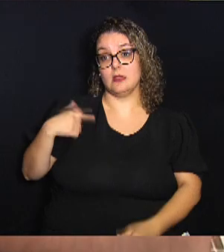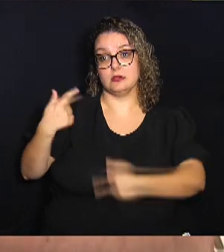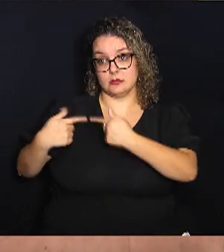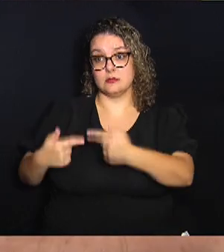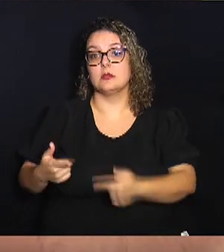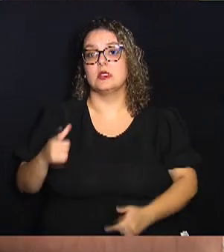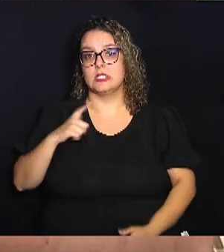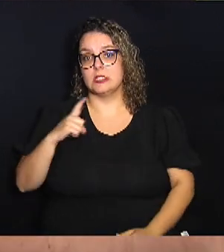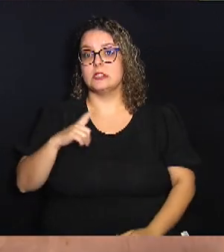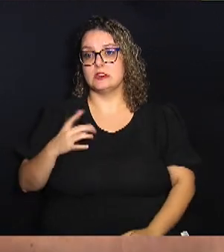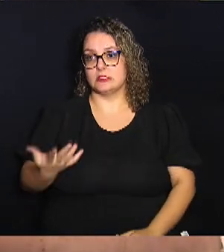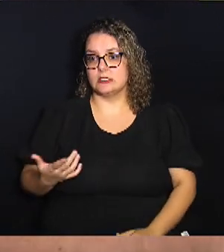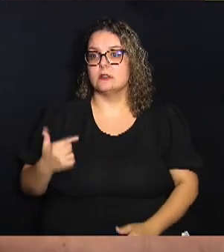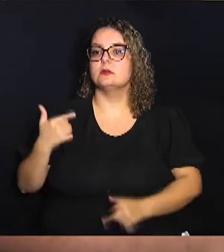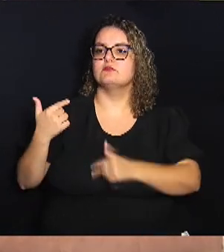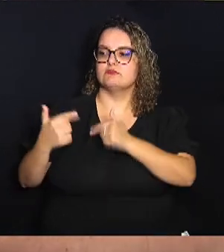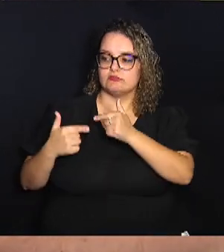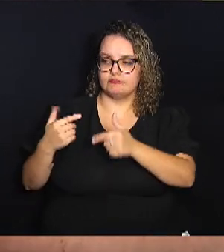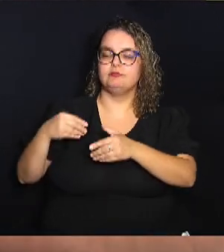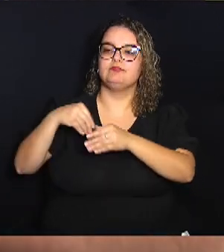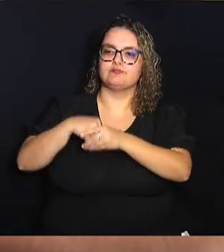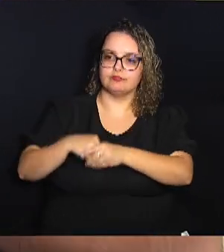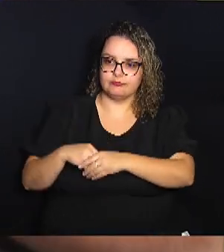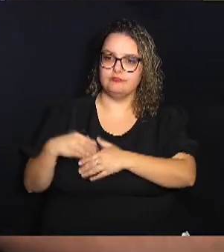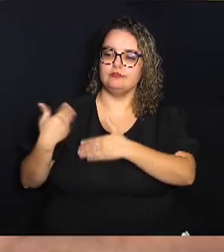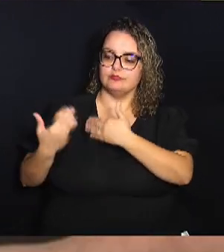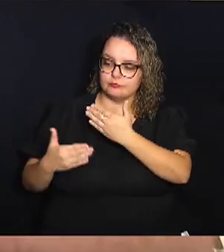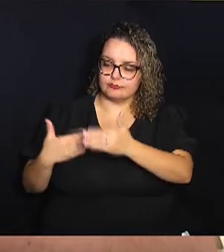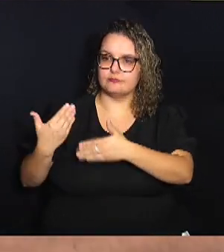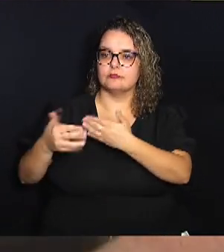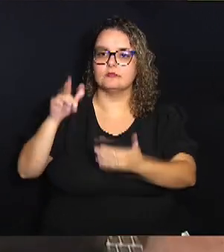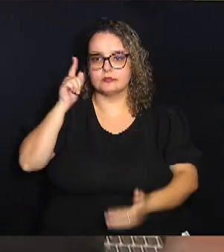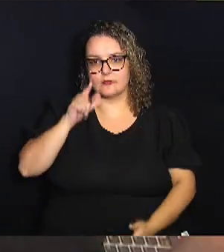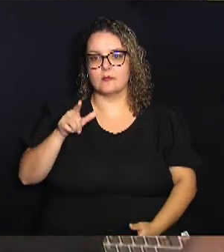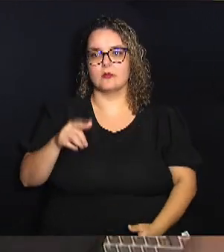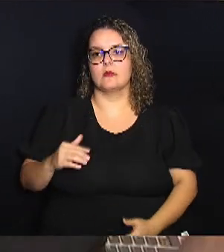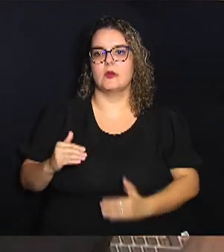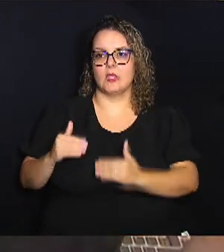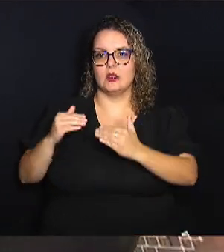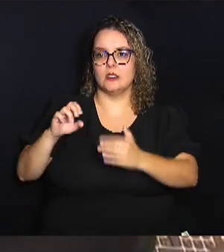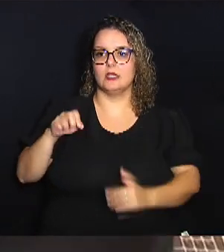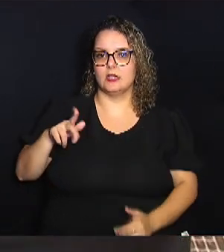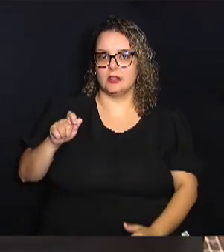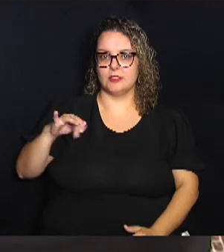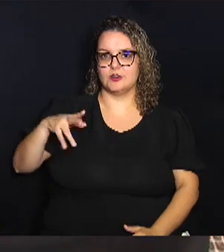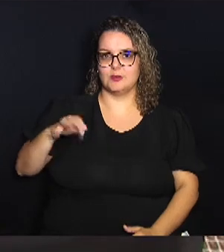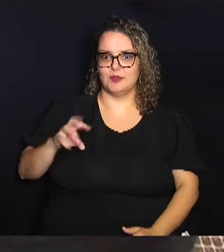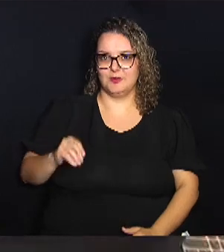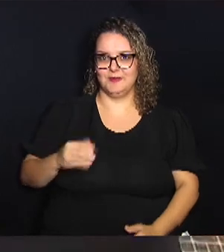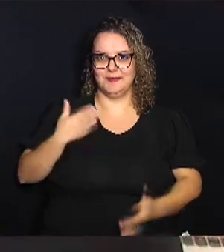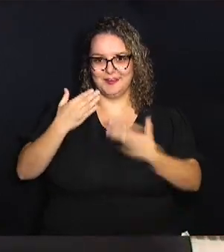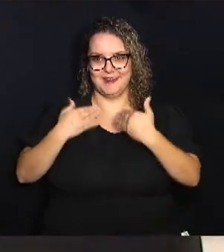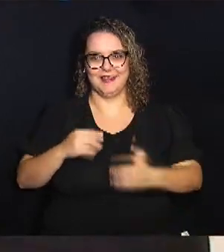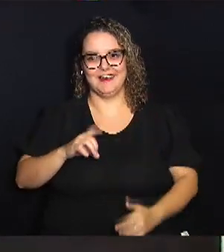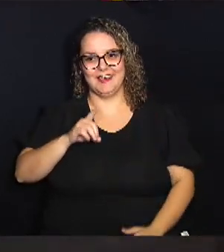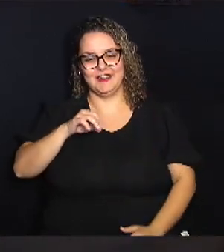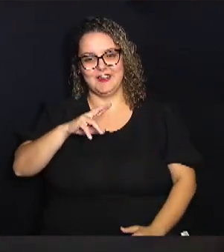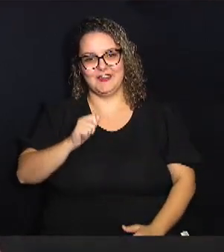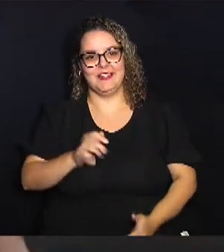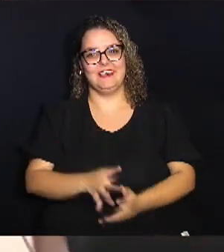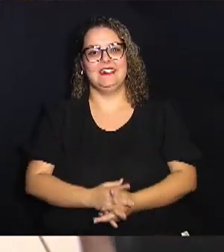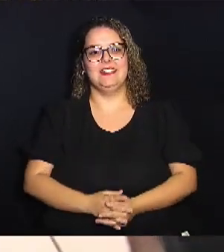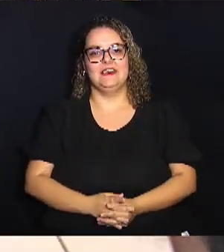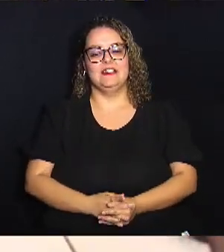sim, um trabalho interno que a gente vem realizando para conseguir manter esse nível de engajamento. Agora eu vou falar com um pouco com a Dora, né?